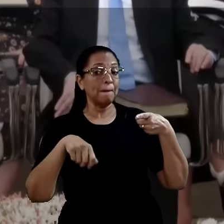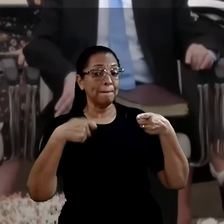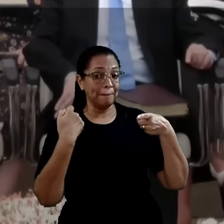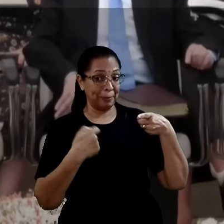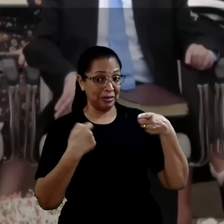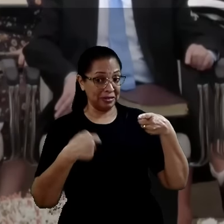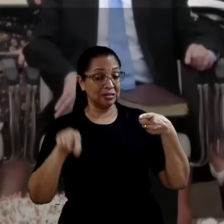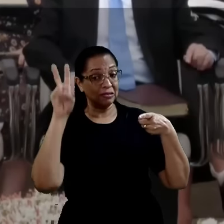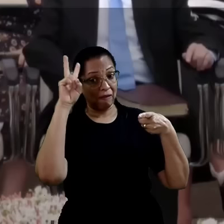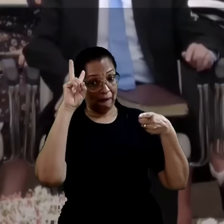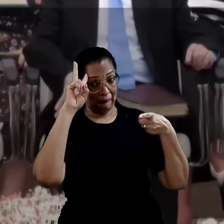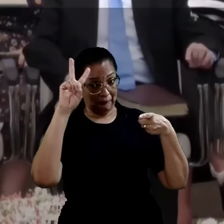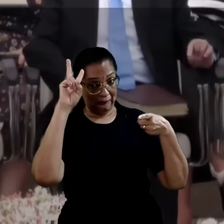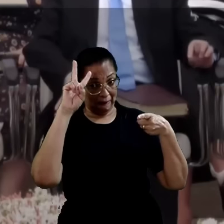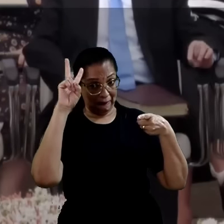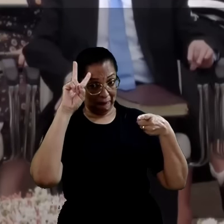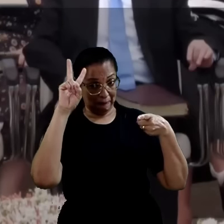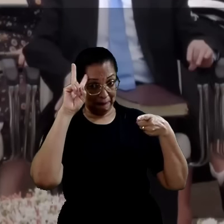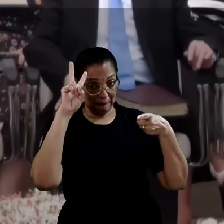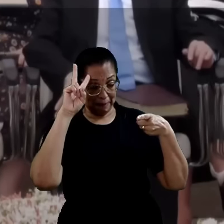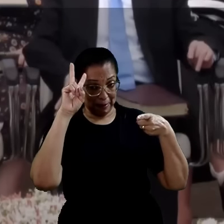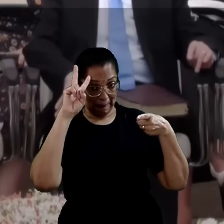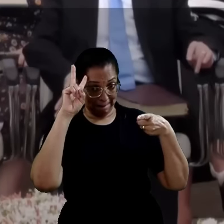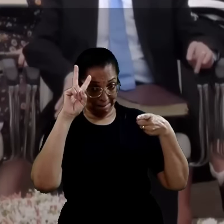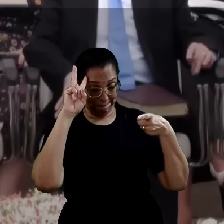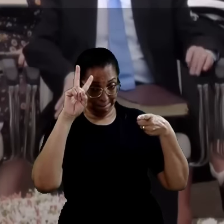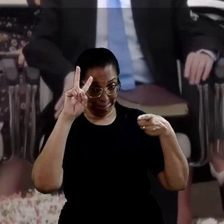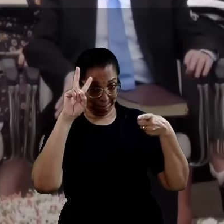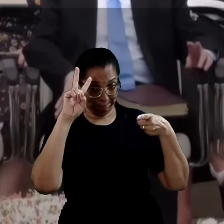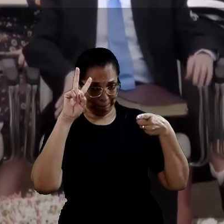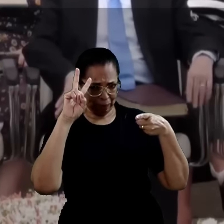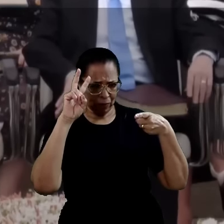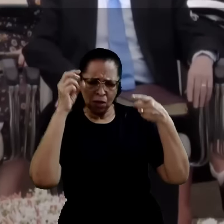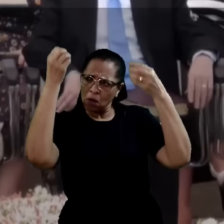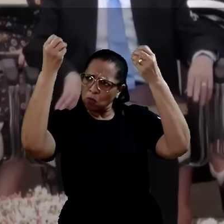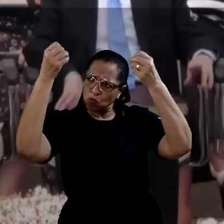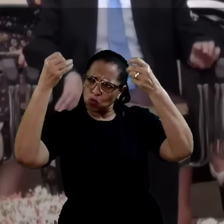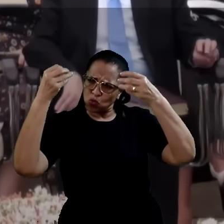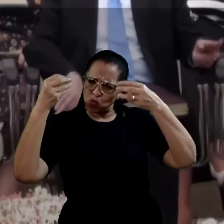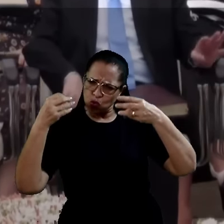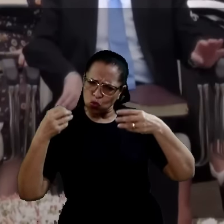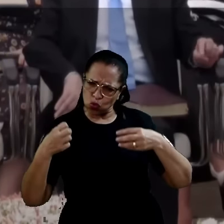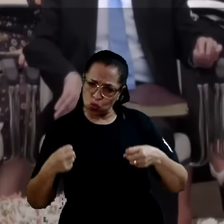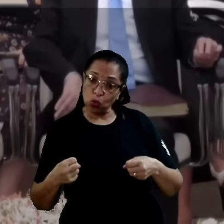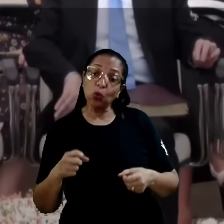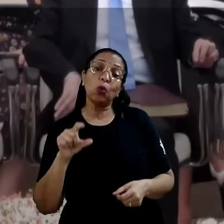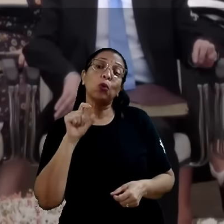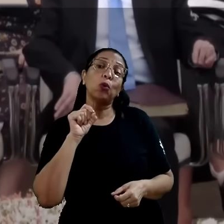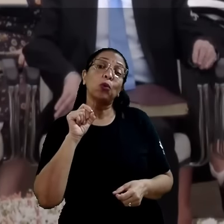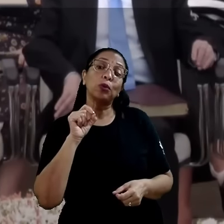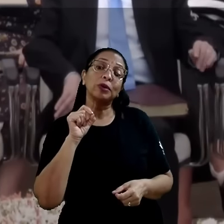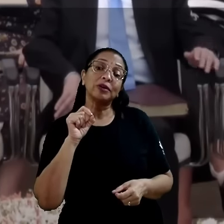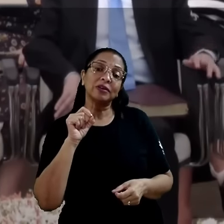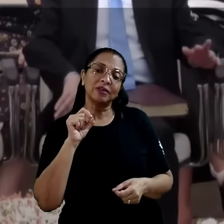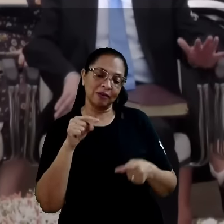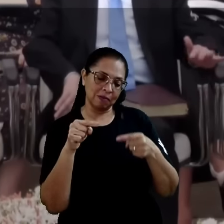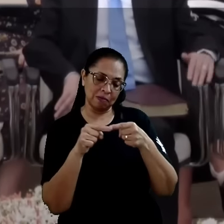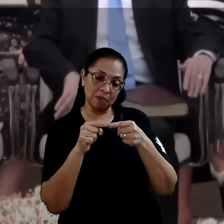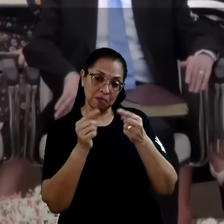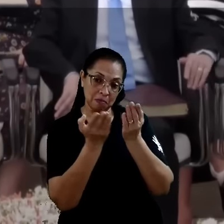casa em oração Deus falou comigo assim é muito